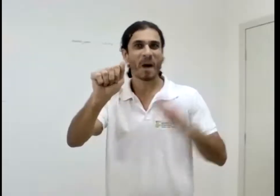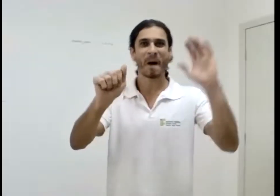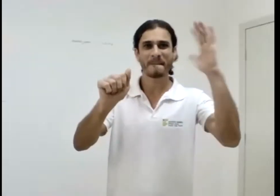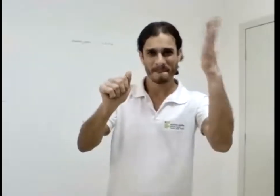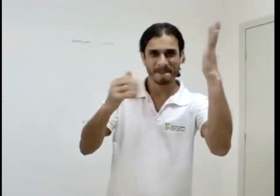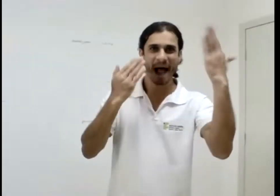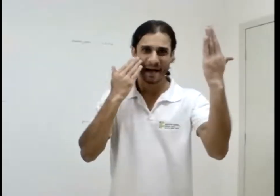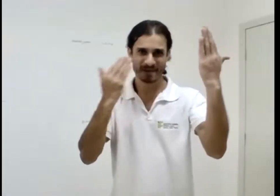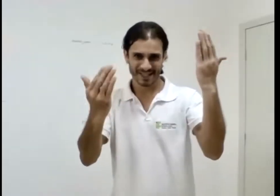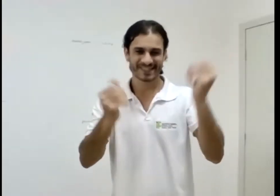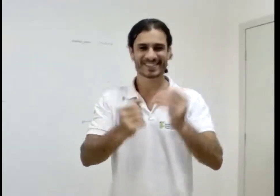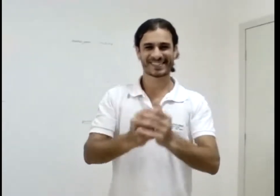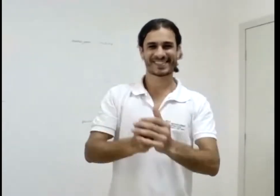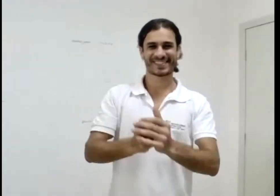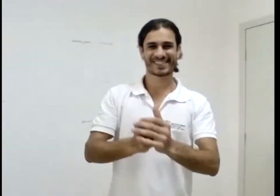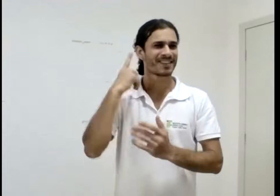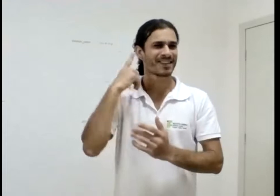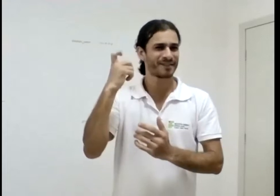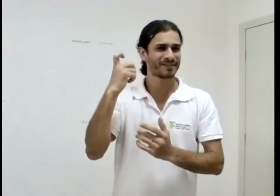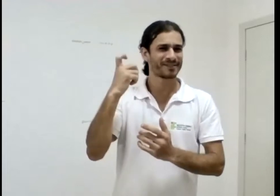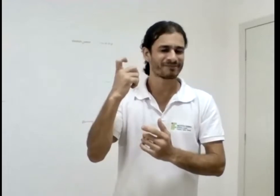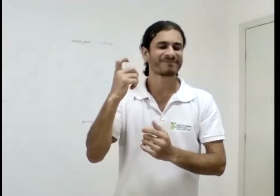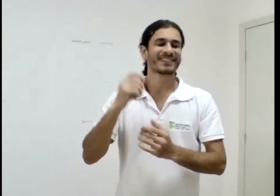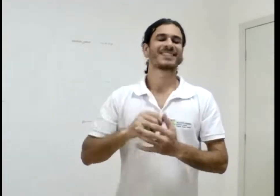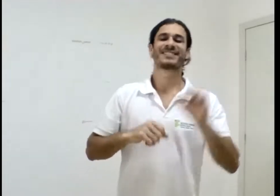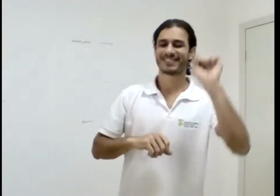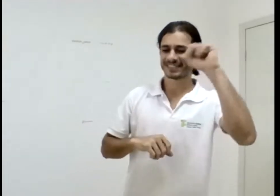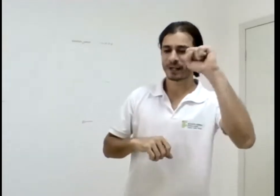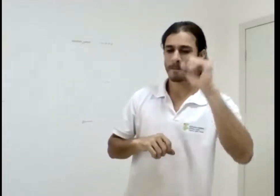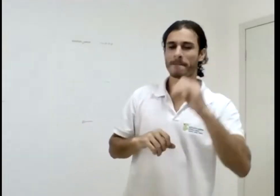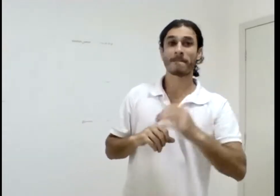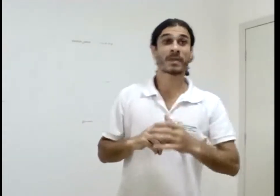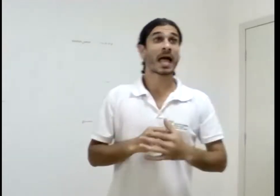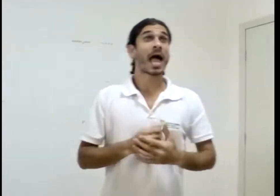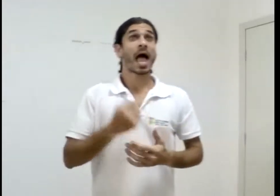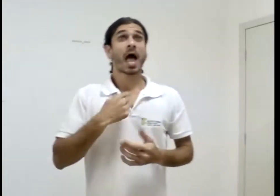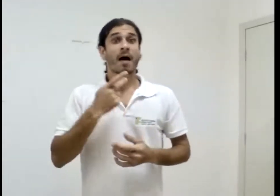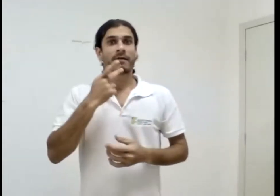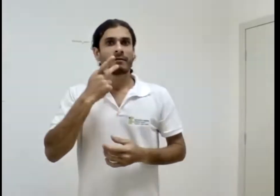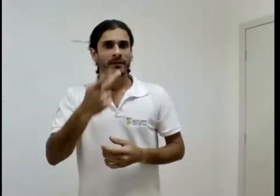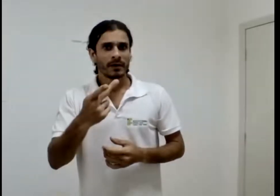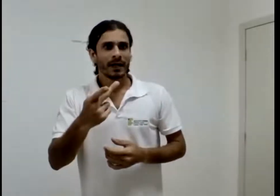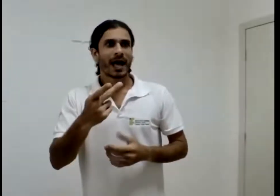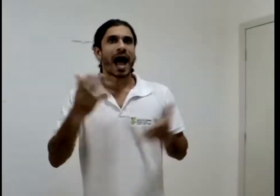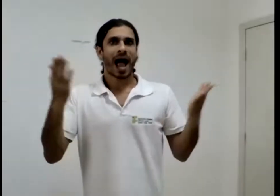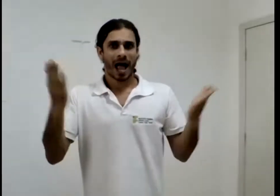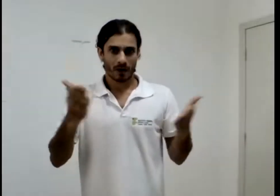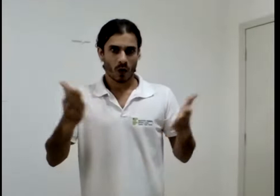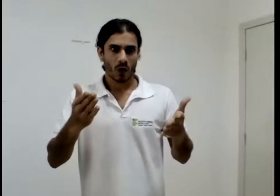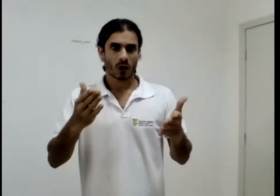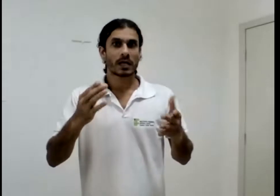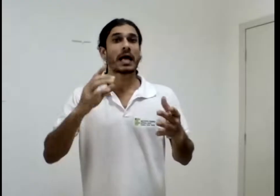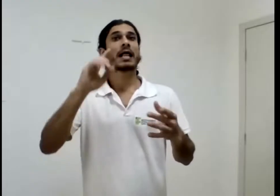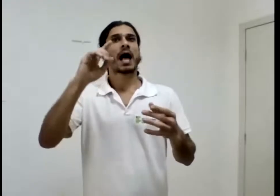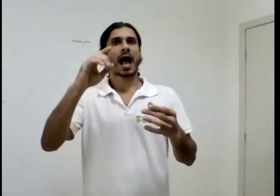Então, a gente, como eu tinha comentado, depois a gente vai para a rodada de perguntas. Mas o